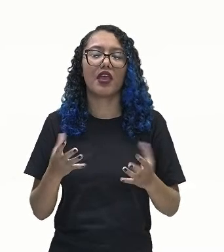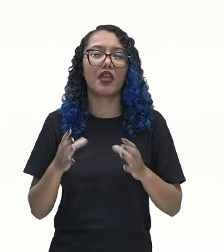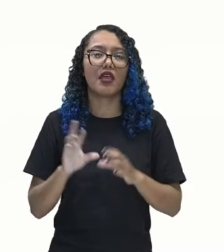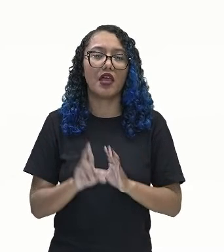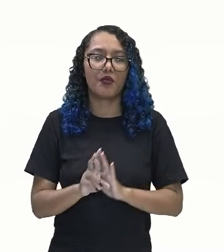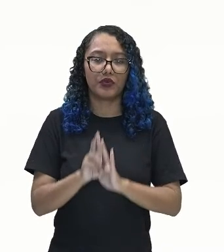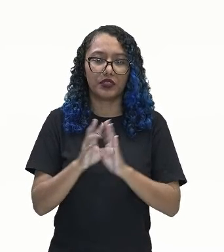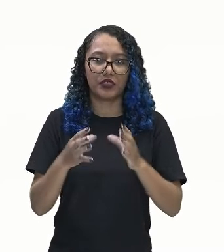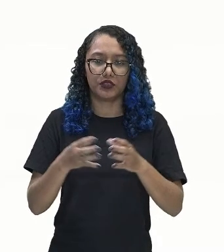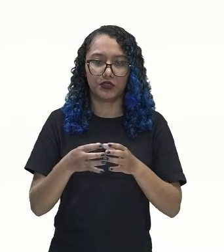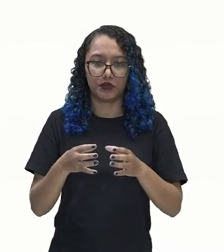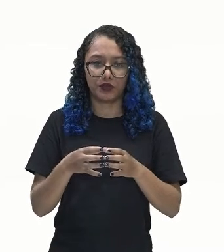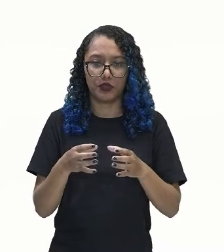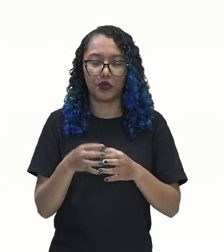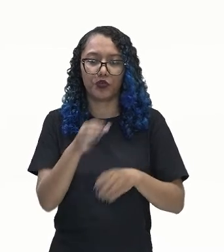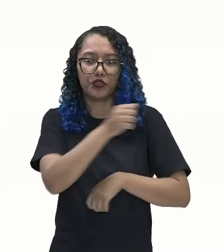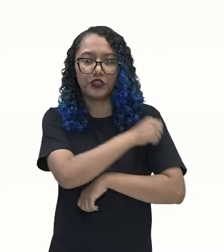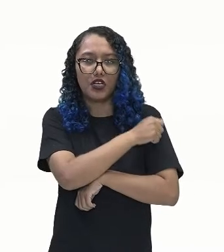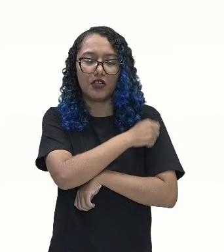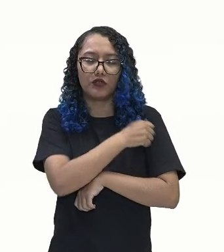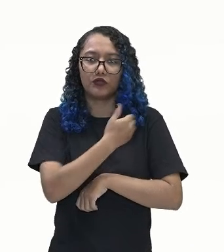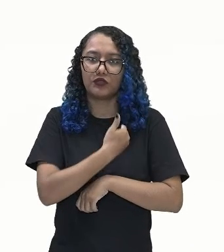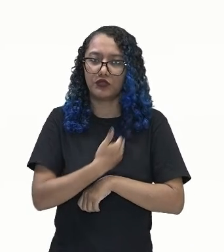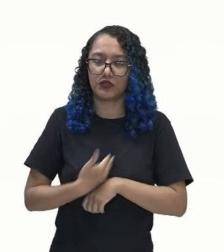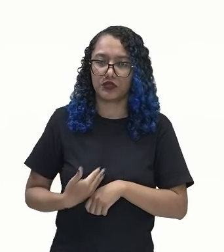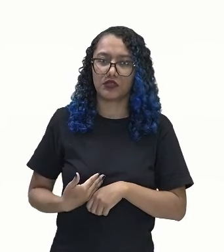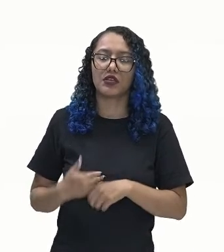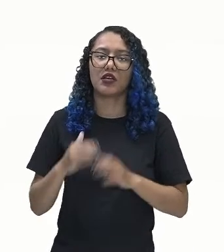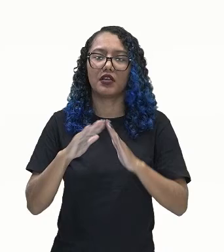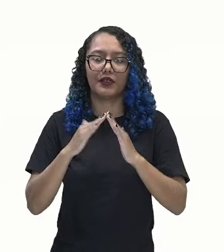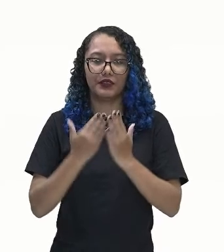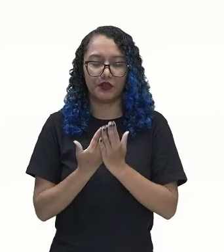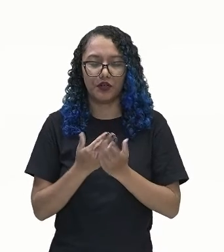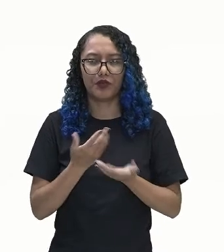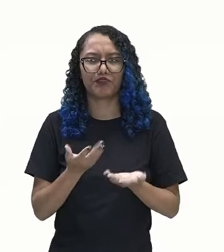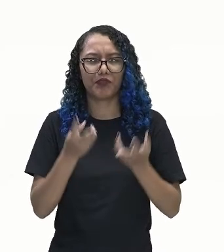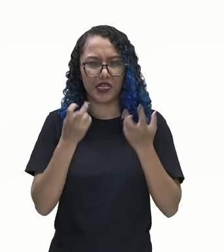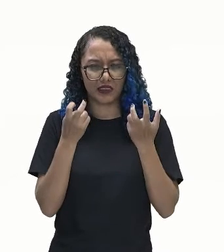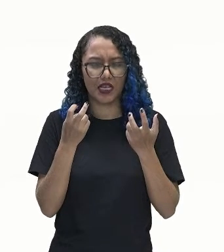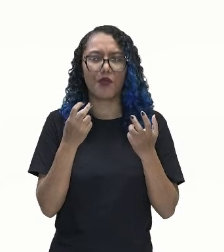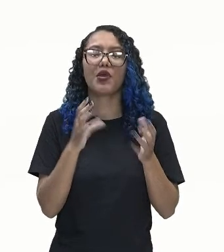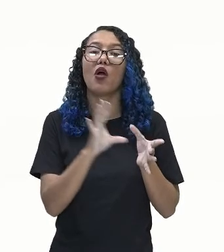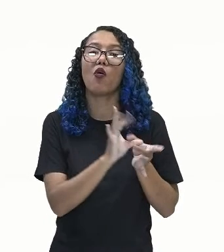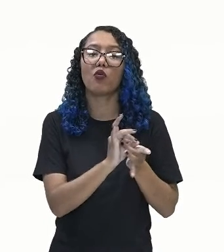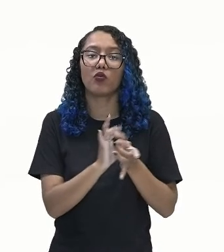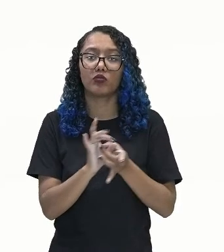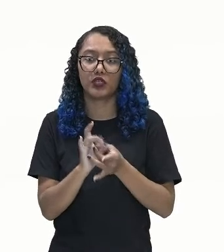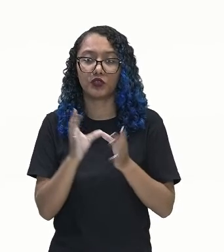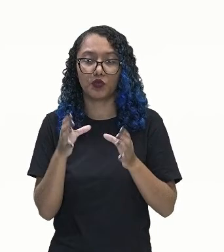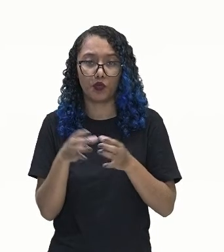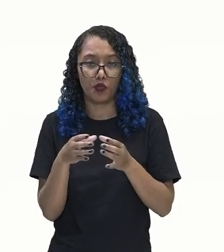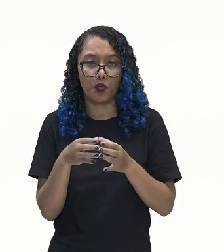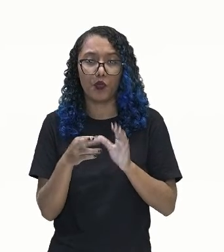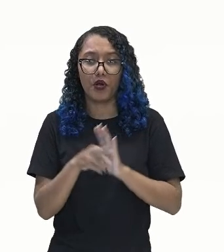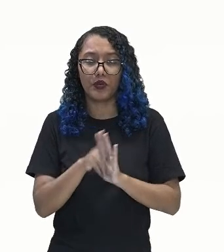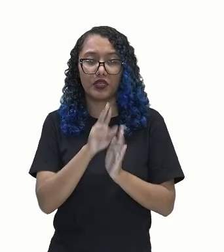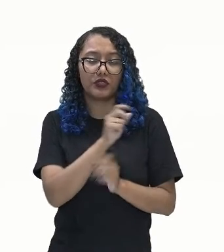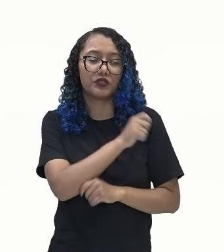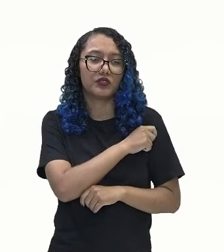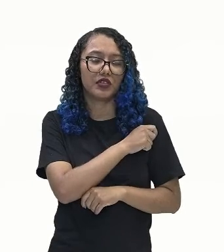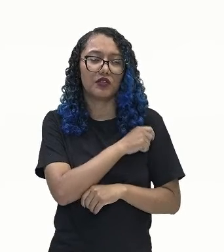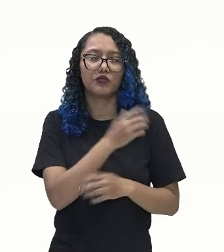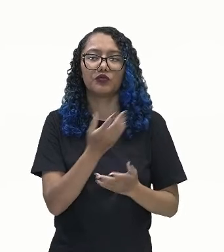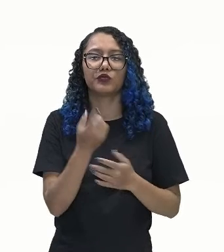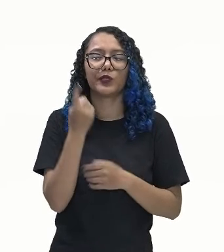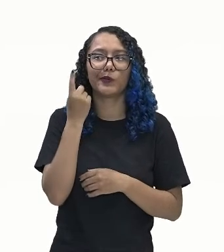Então vejam aqui que é uma situação. O grupo representante ali dos estudantes